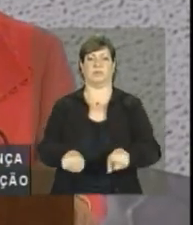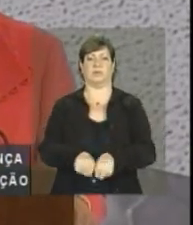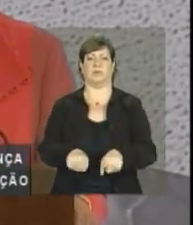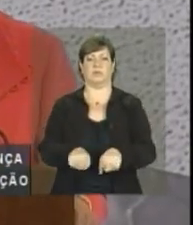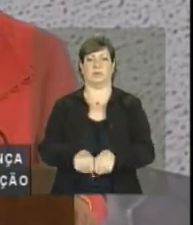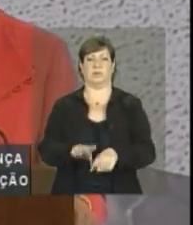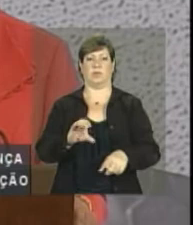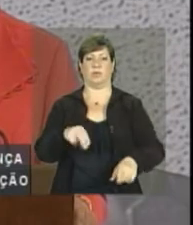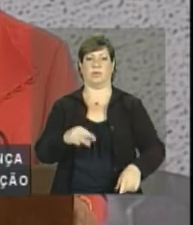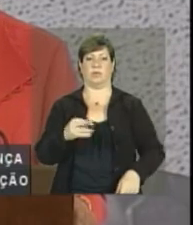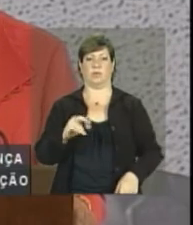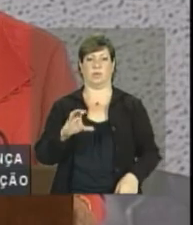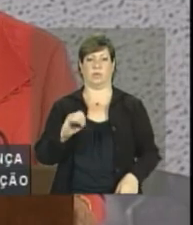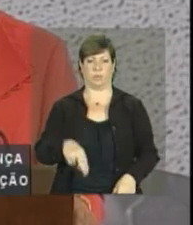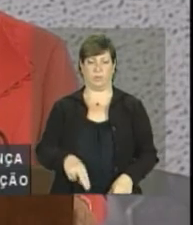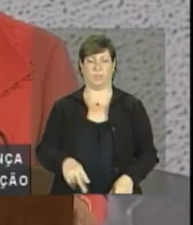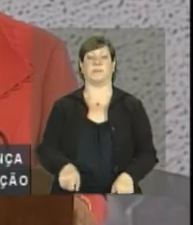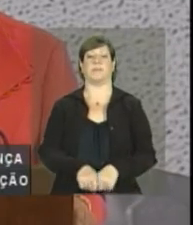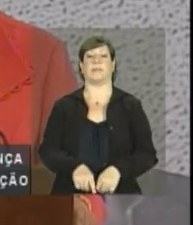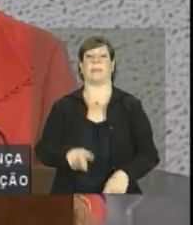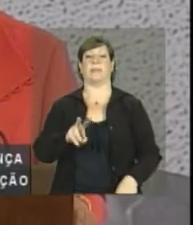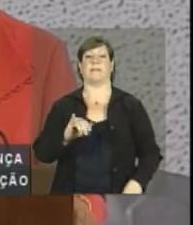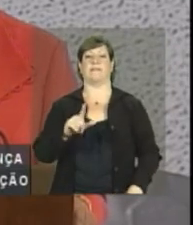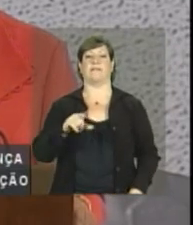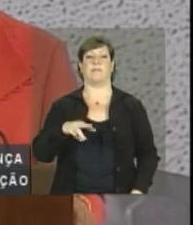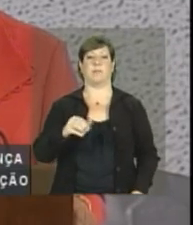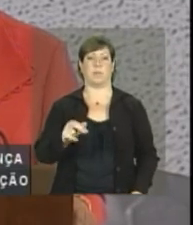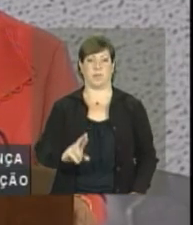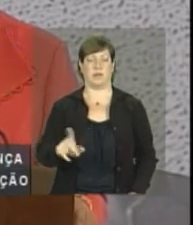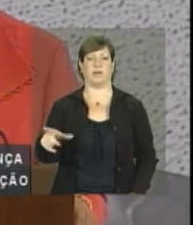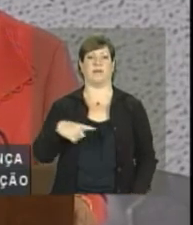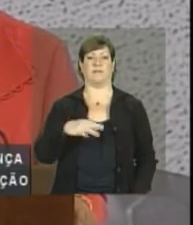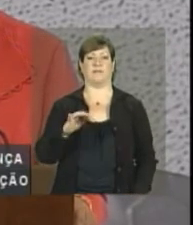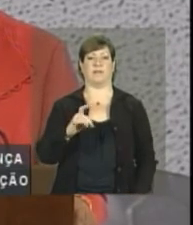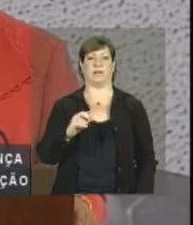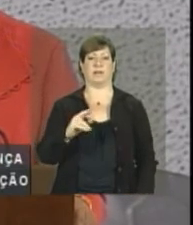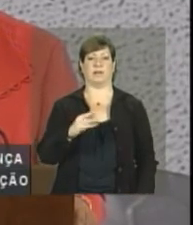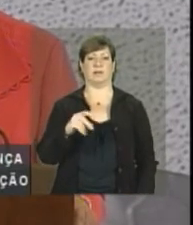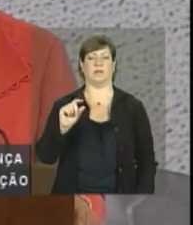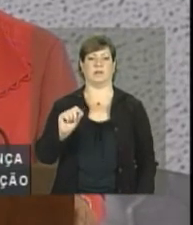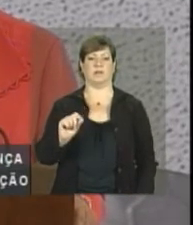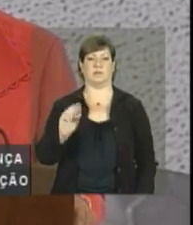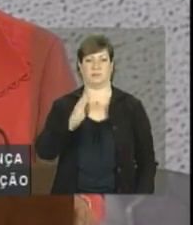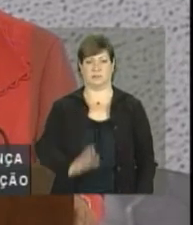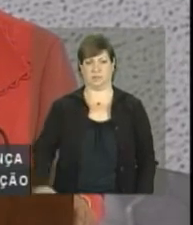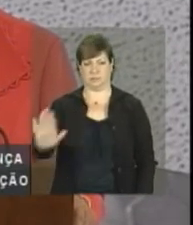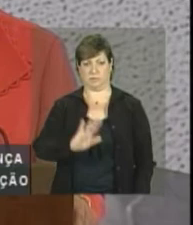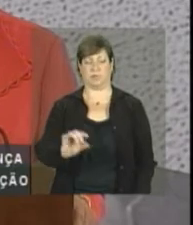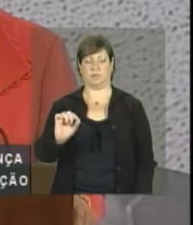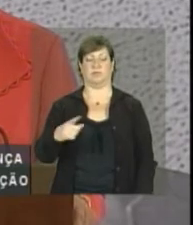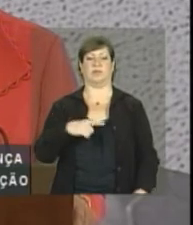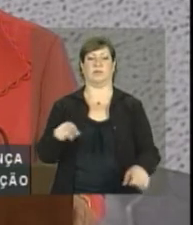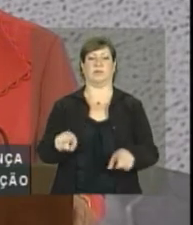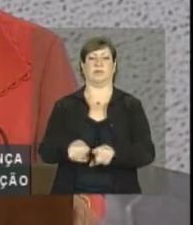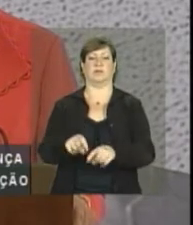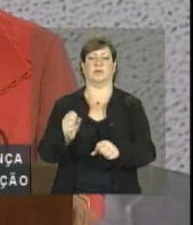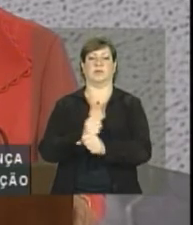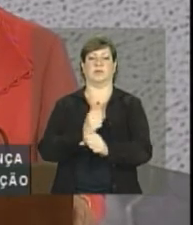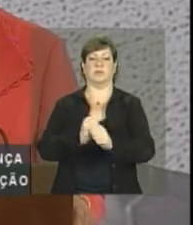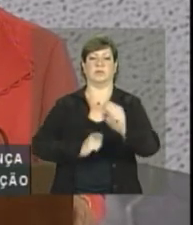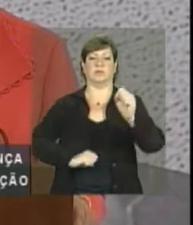Contricom. E Vilmar Gomes dos Santos, da Federação Nacional dos Trabalhadores das Indústrias da Construção